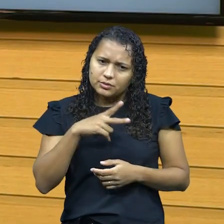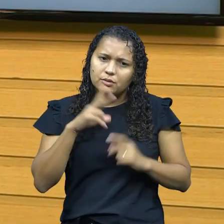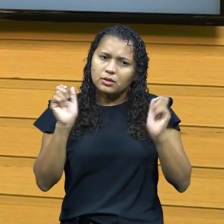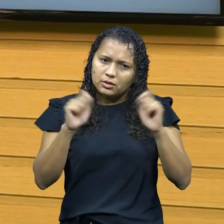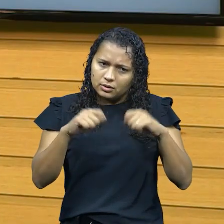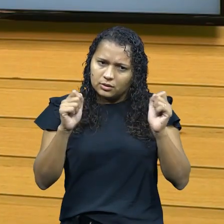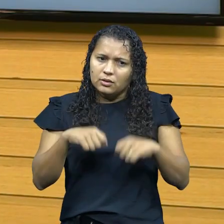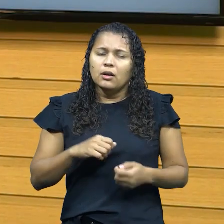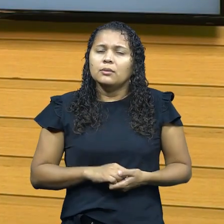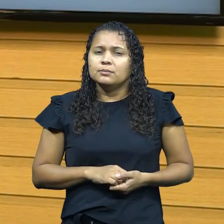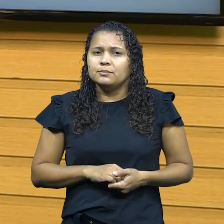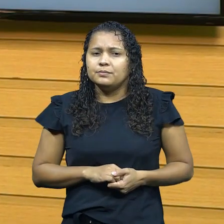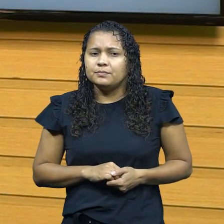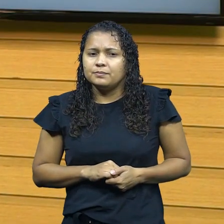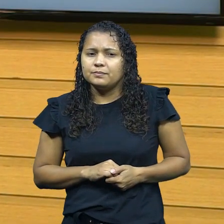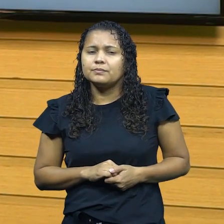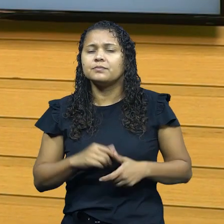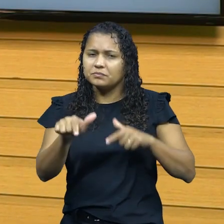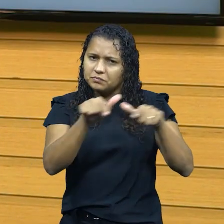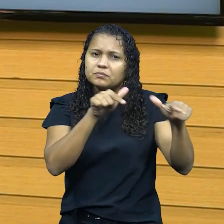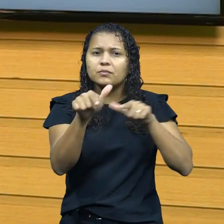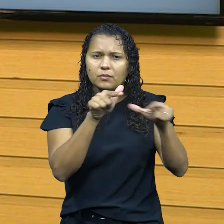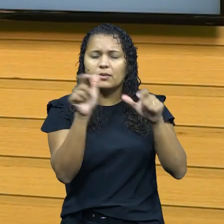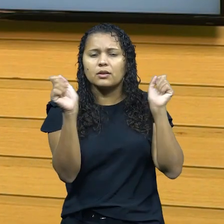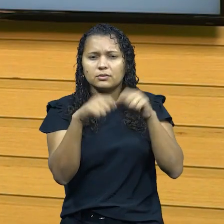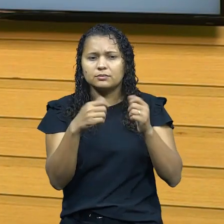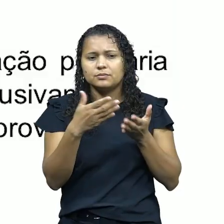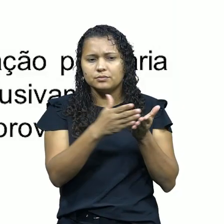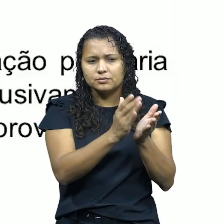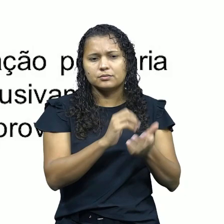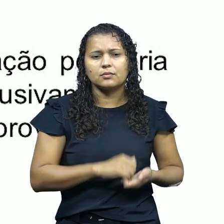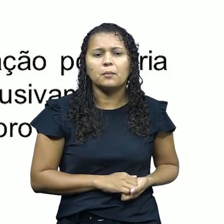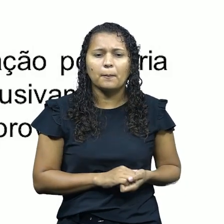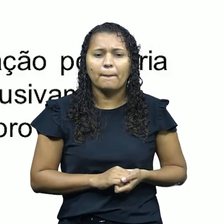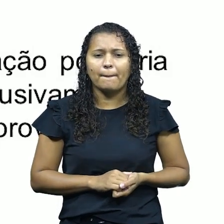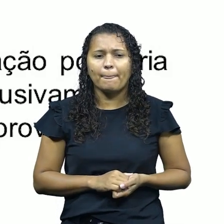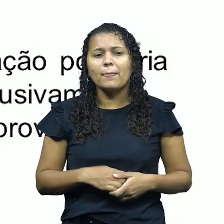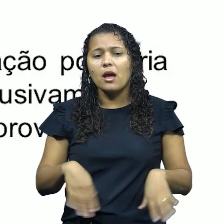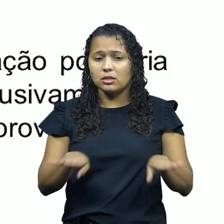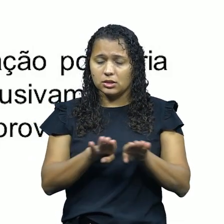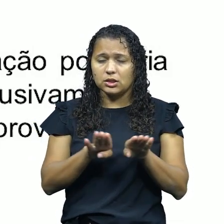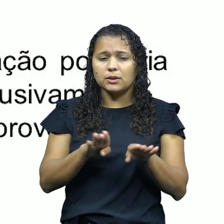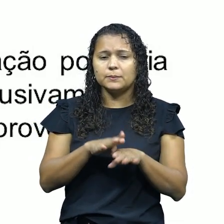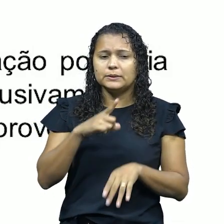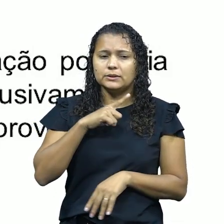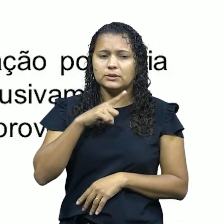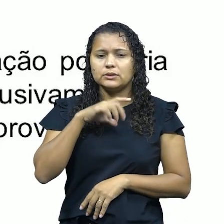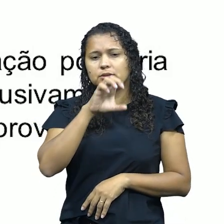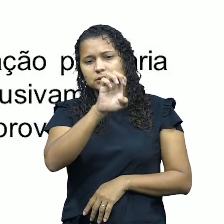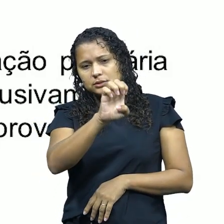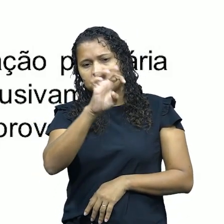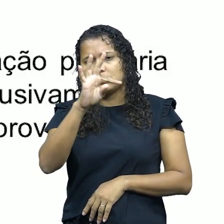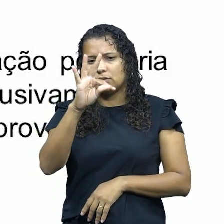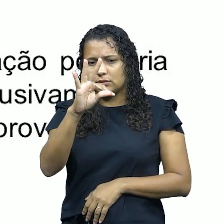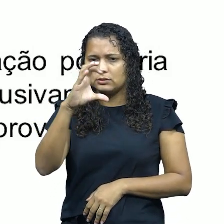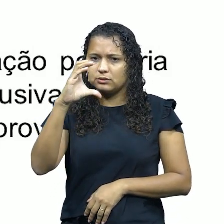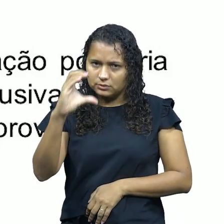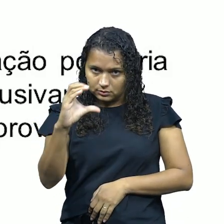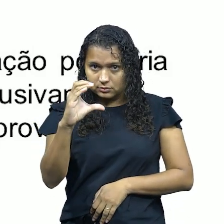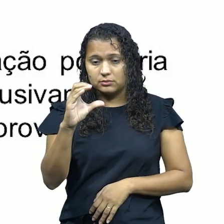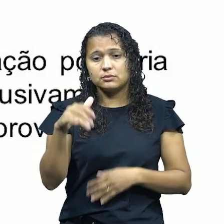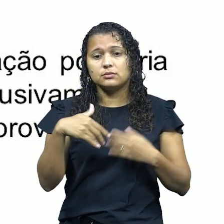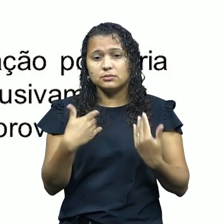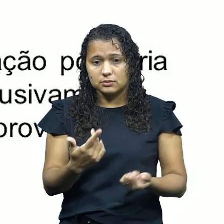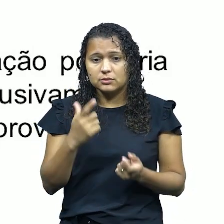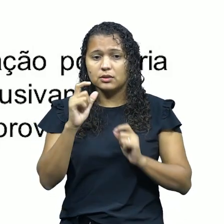que vão estar trabalhando com esses portos. Nós temos também as estações de transbordo de